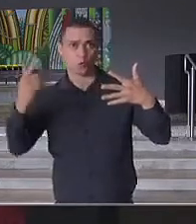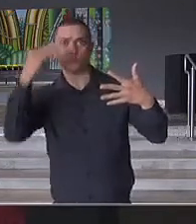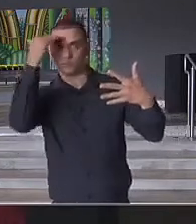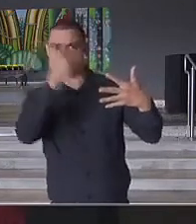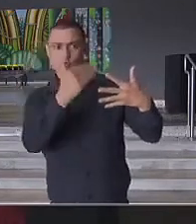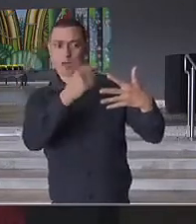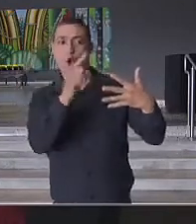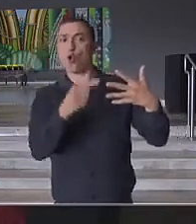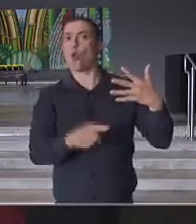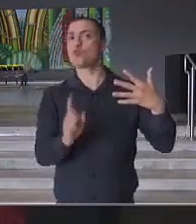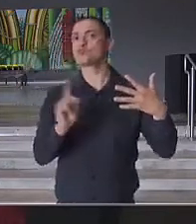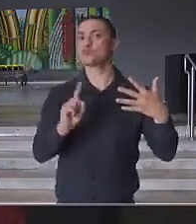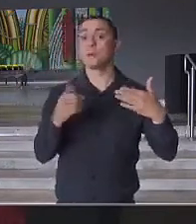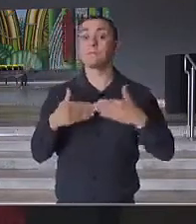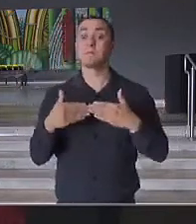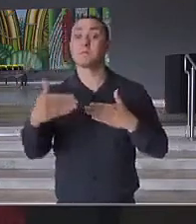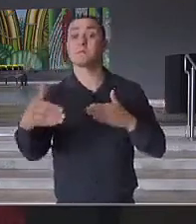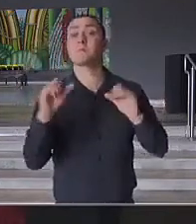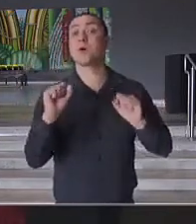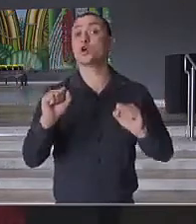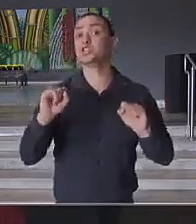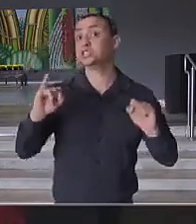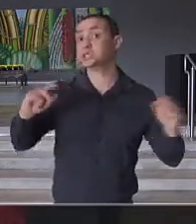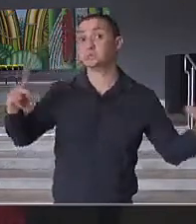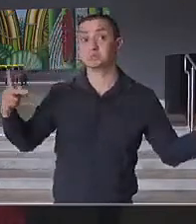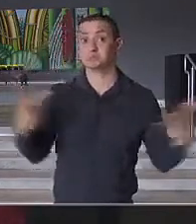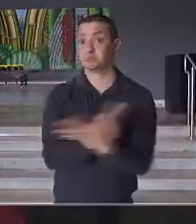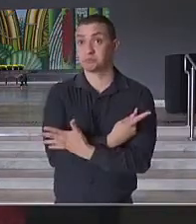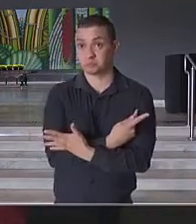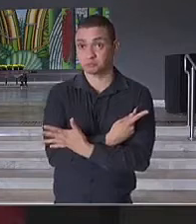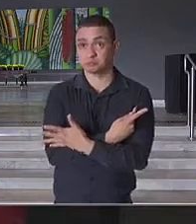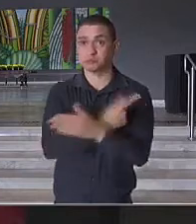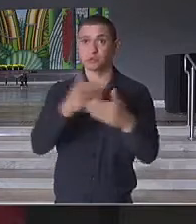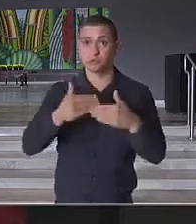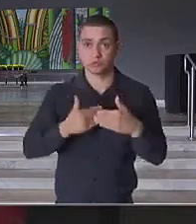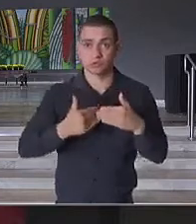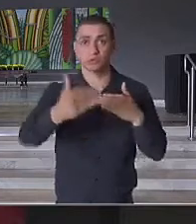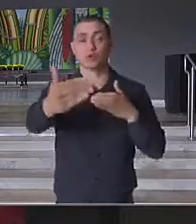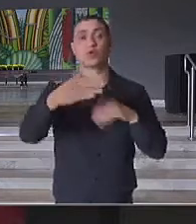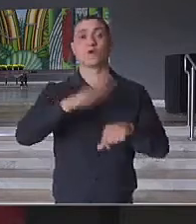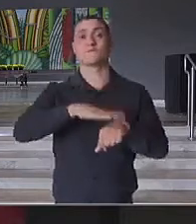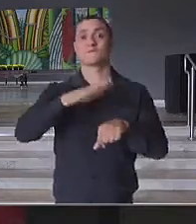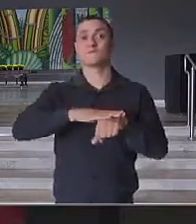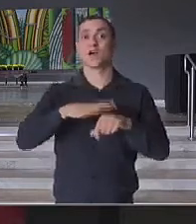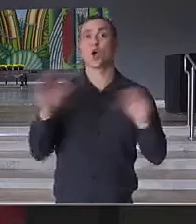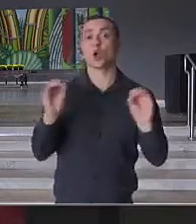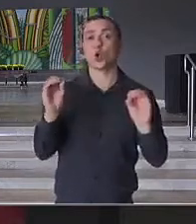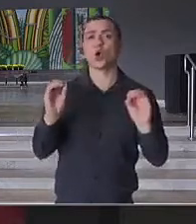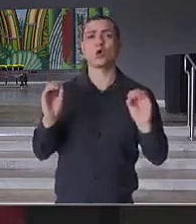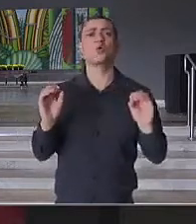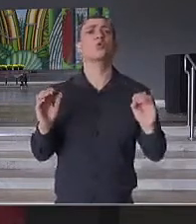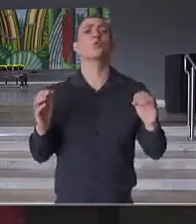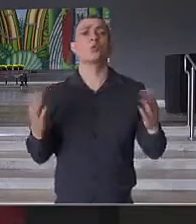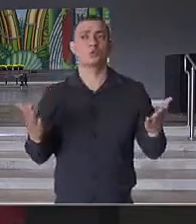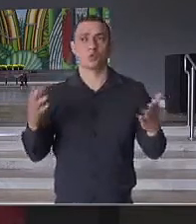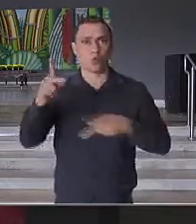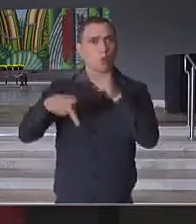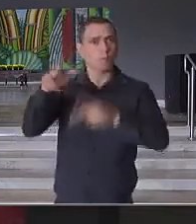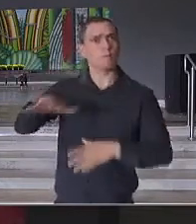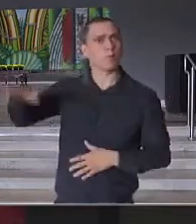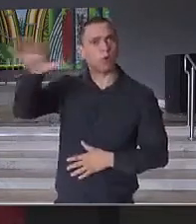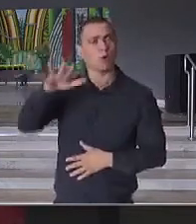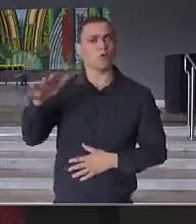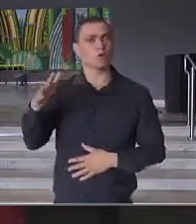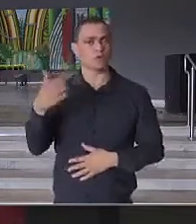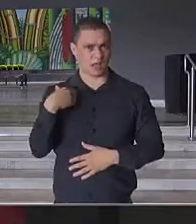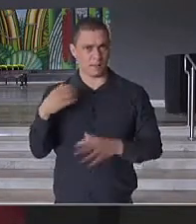que foram feitas e que podem ser adotadas caso essas medidas agora não surtam os efeitos desejados. Acho que para a população